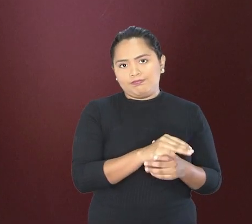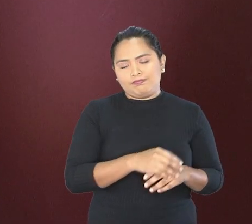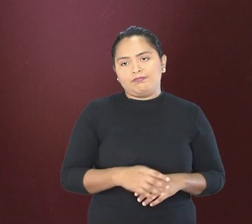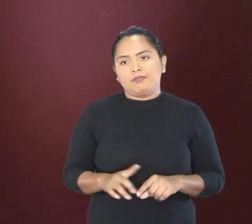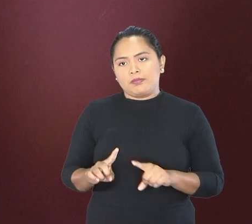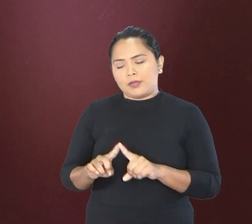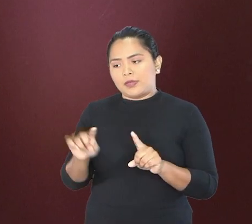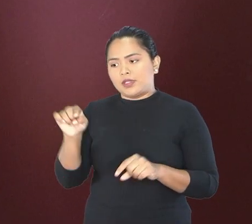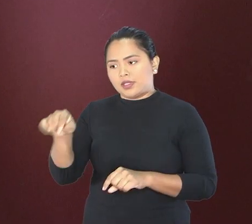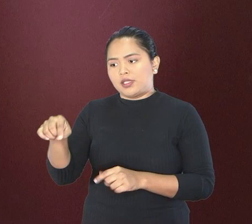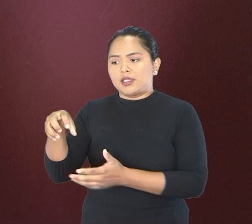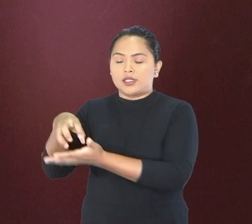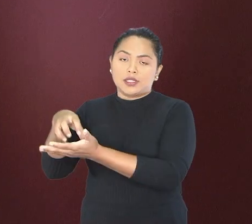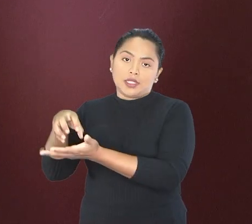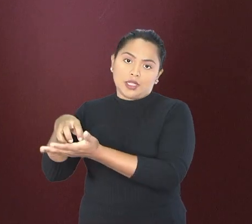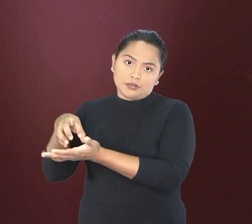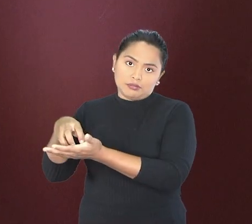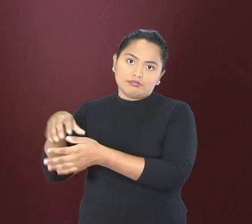centro.